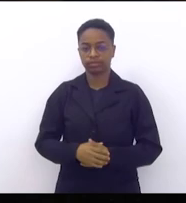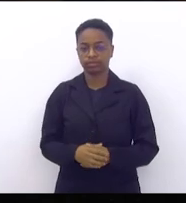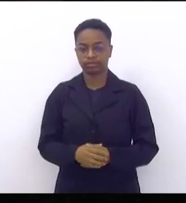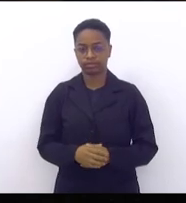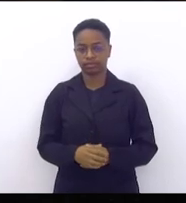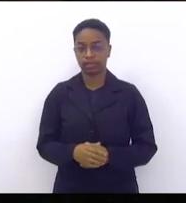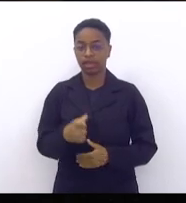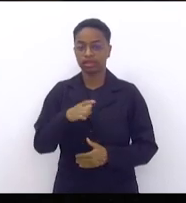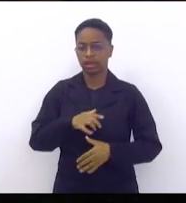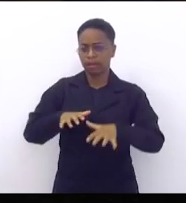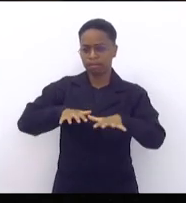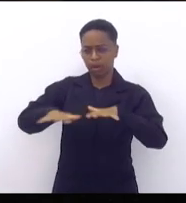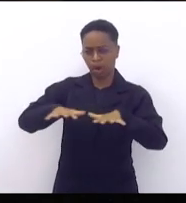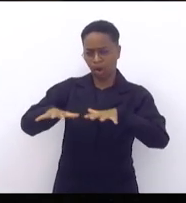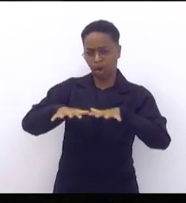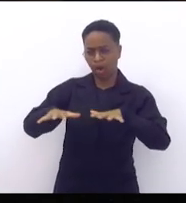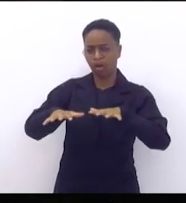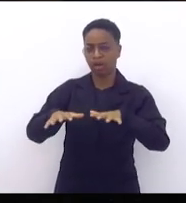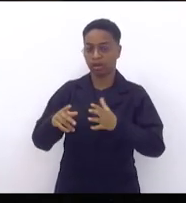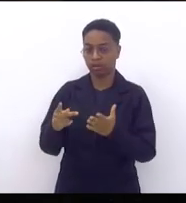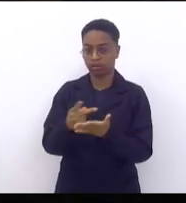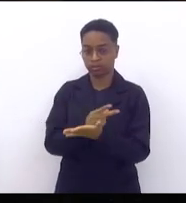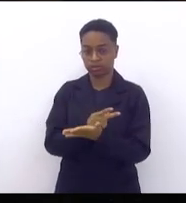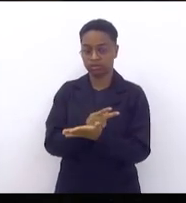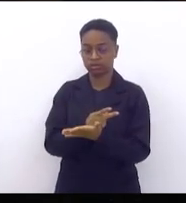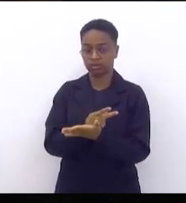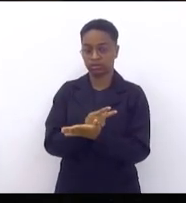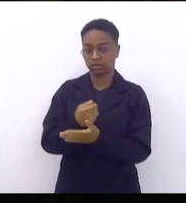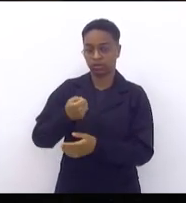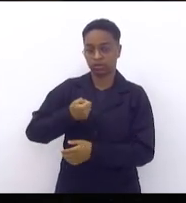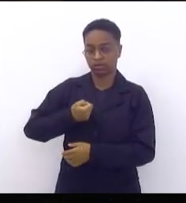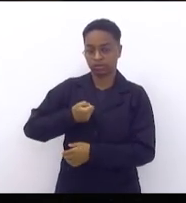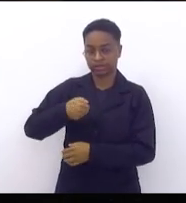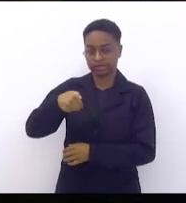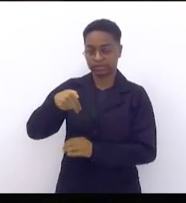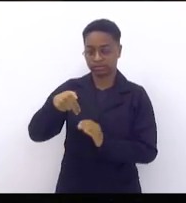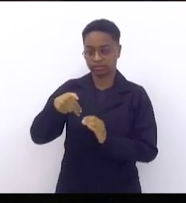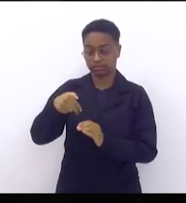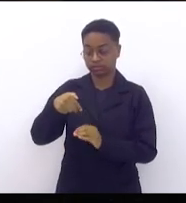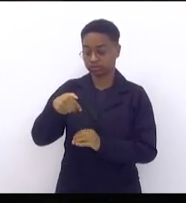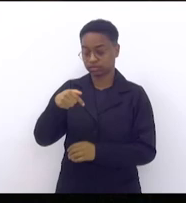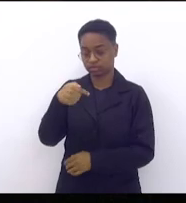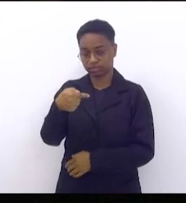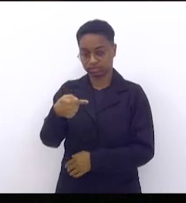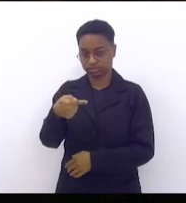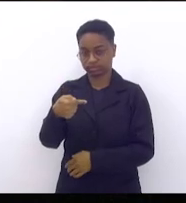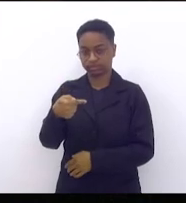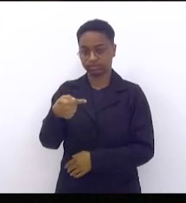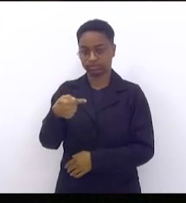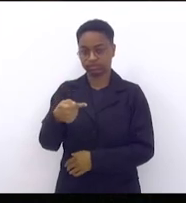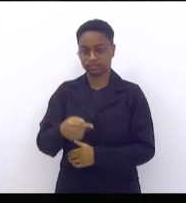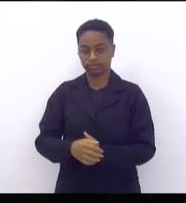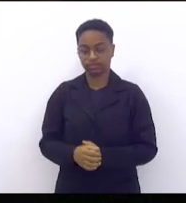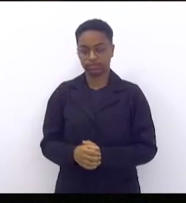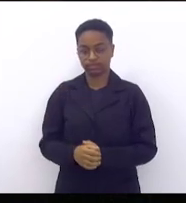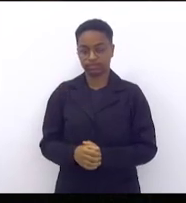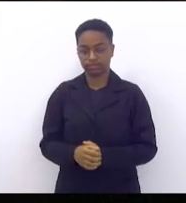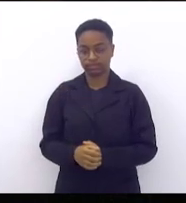um terremoto de grau 7 na escala Richter, que